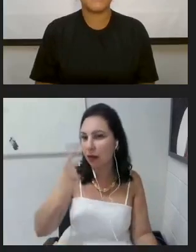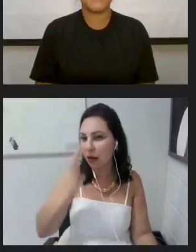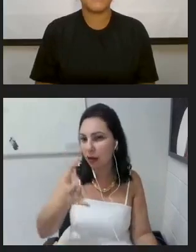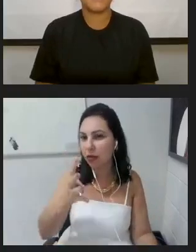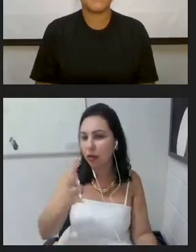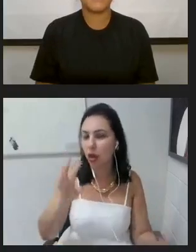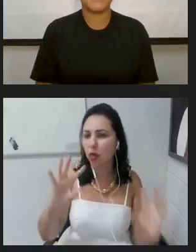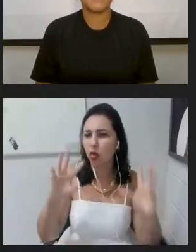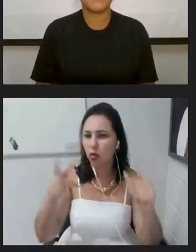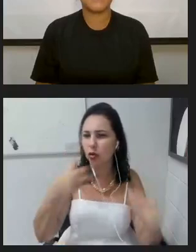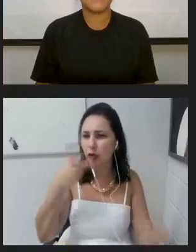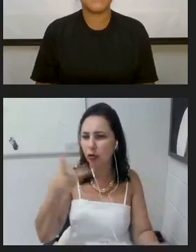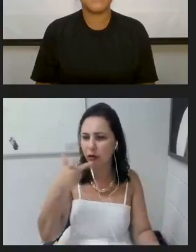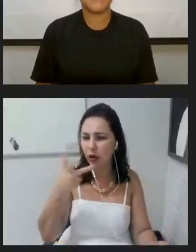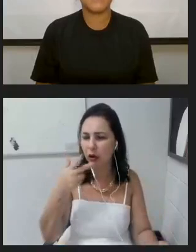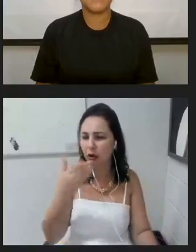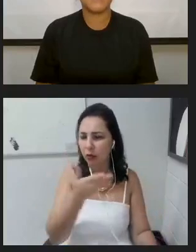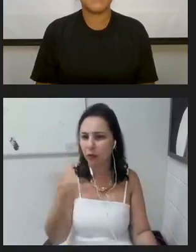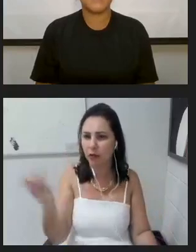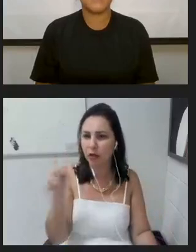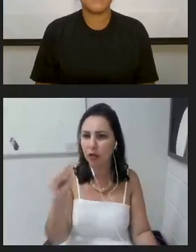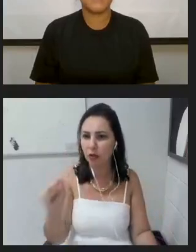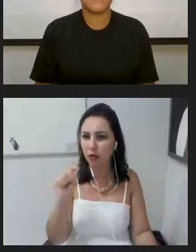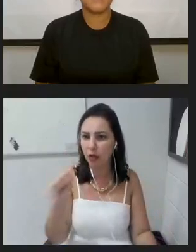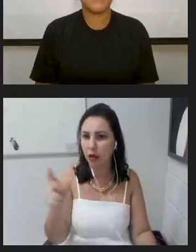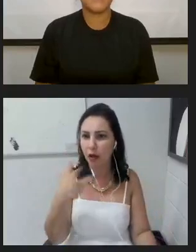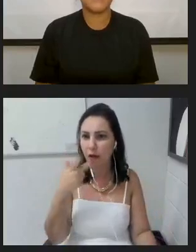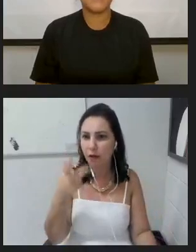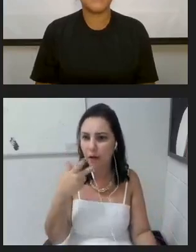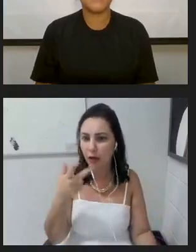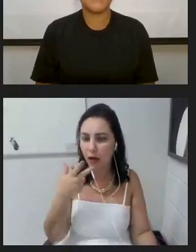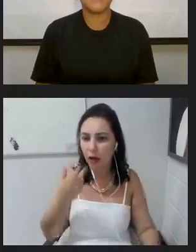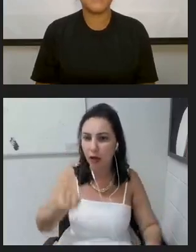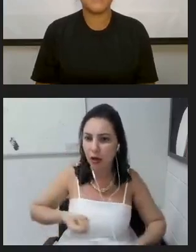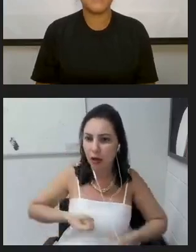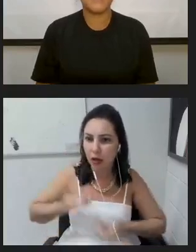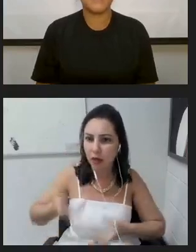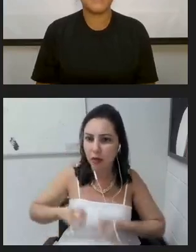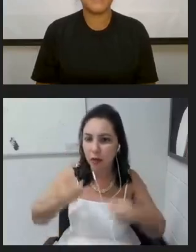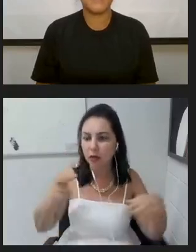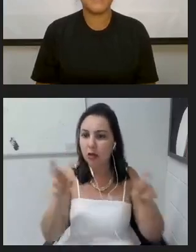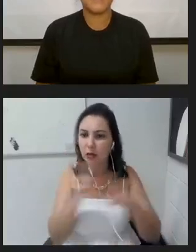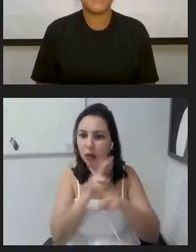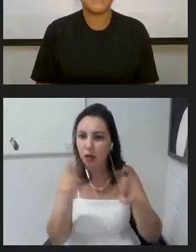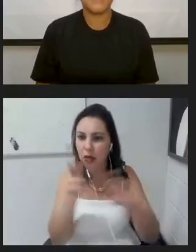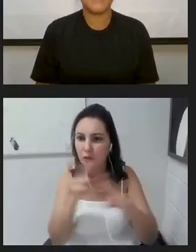que eu estou falando para vocês é o que a gente chama de dimensão relacional.